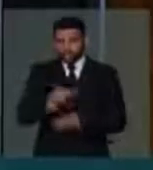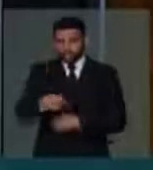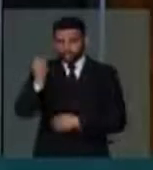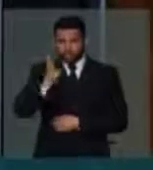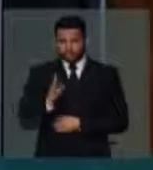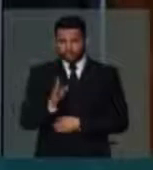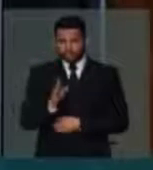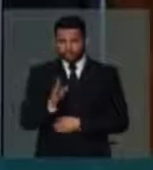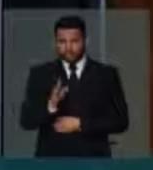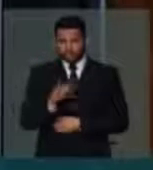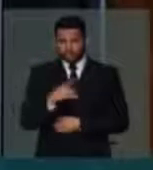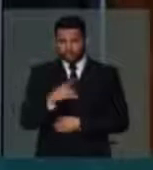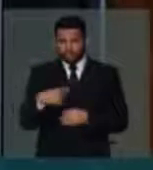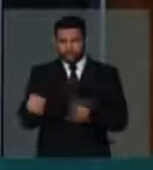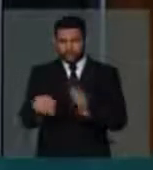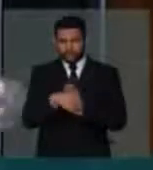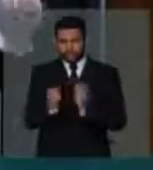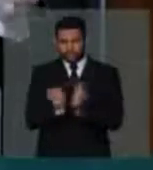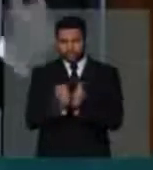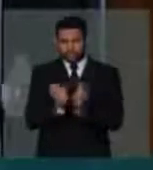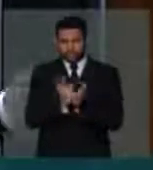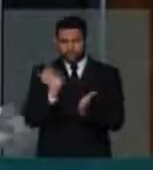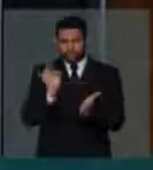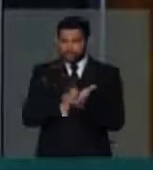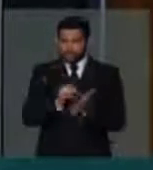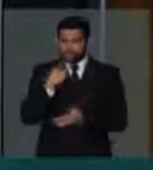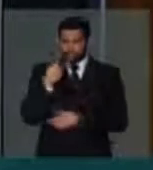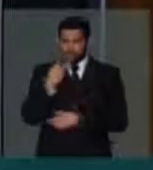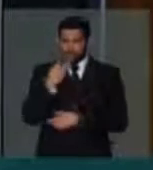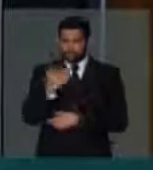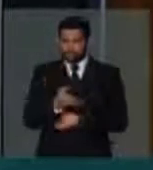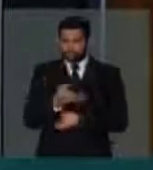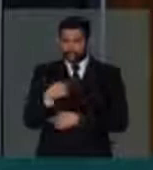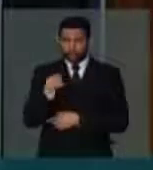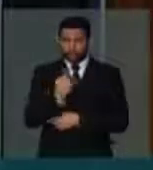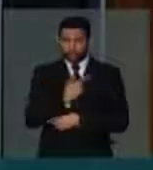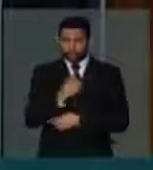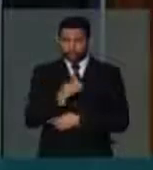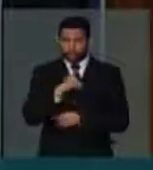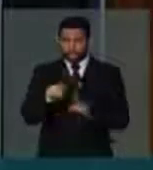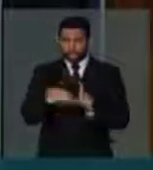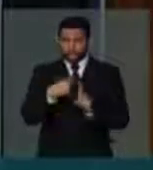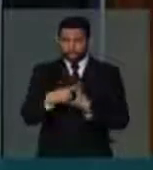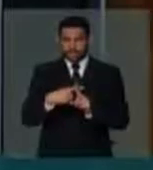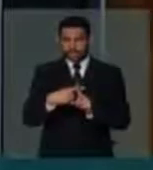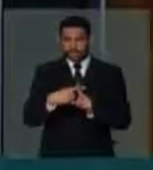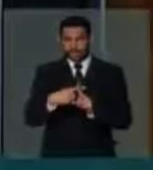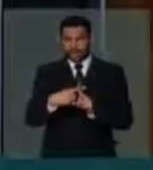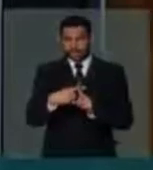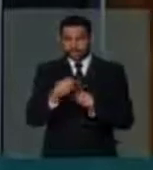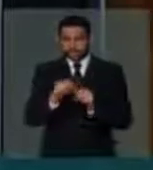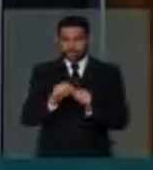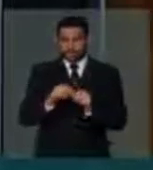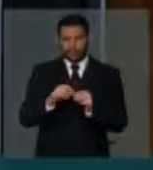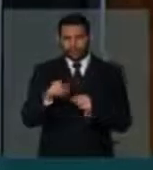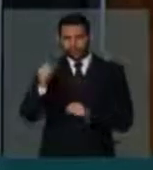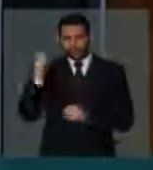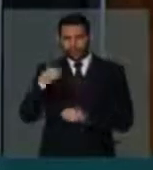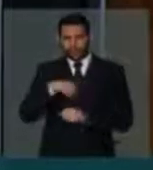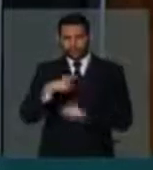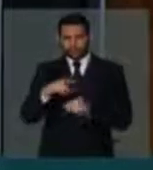Brasil, e a própria Comissão da Verdade registra isso, nós tivemos mais um processo, mais um período